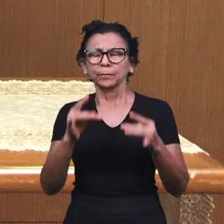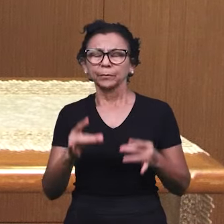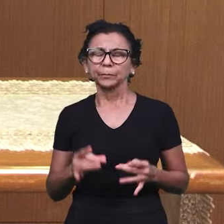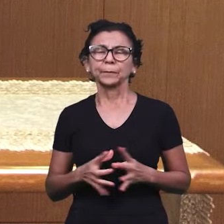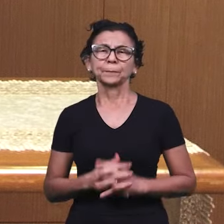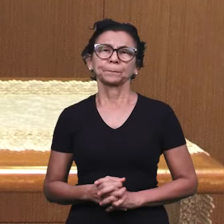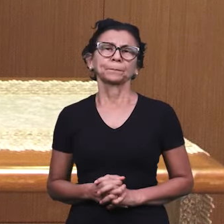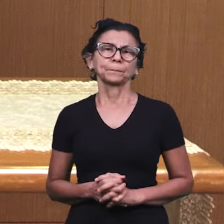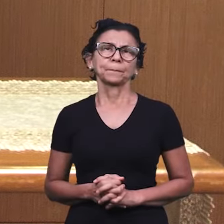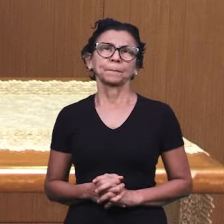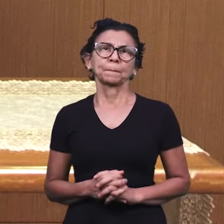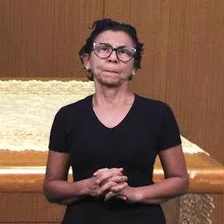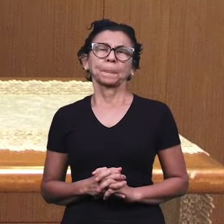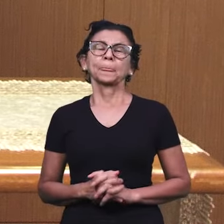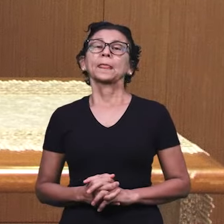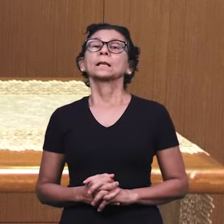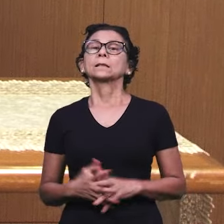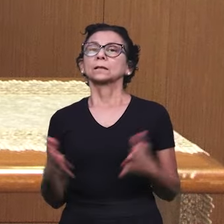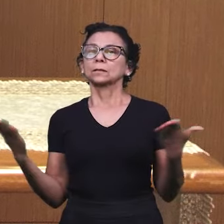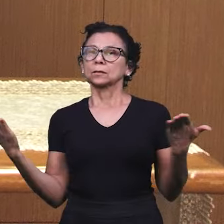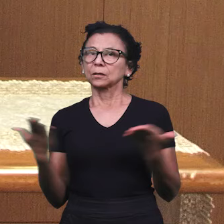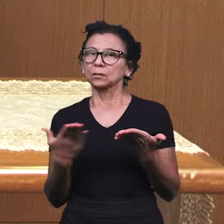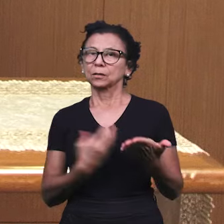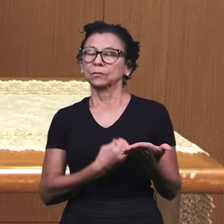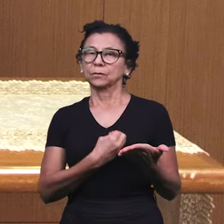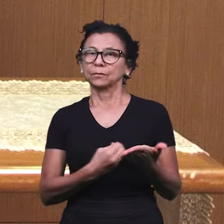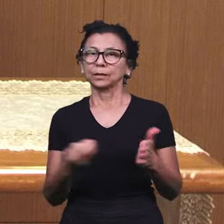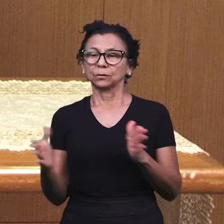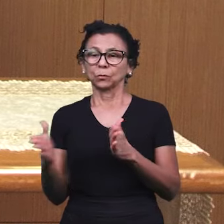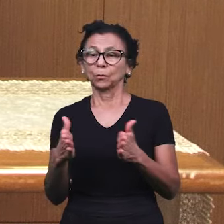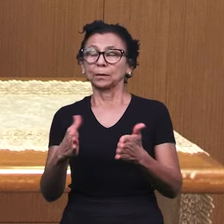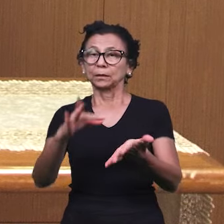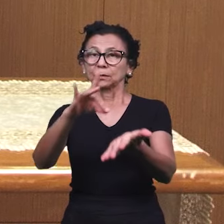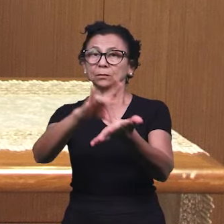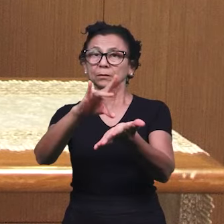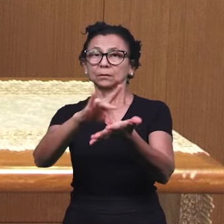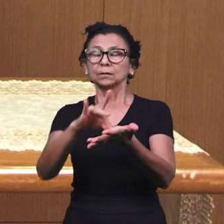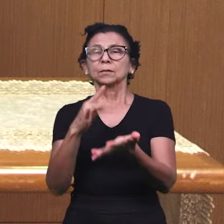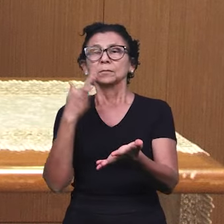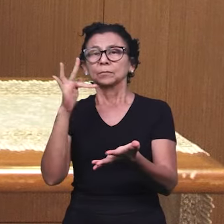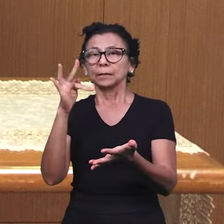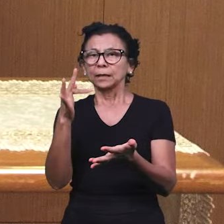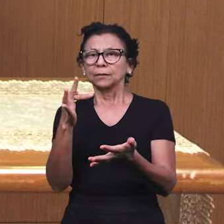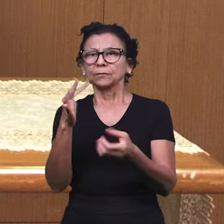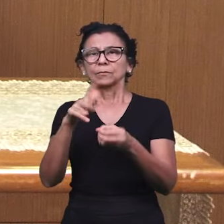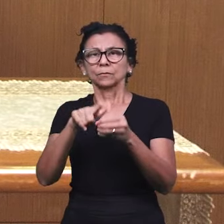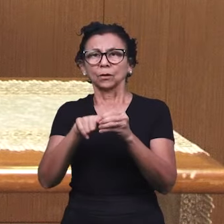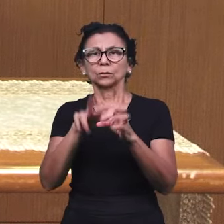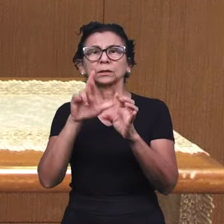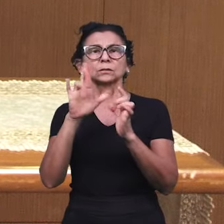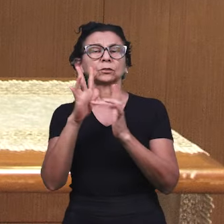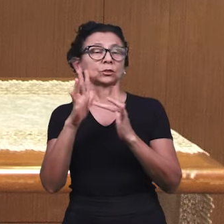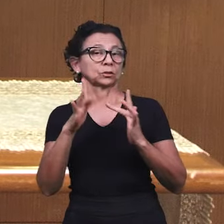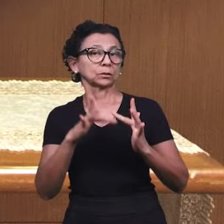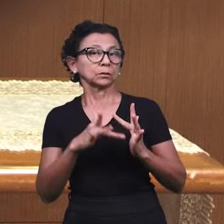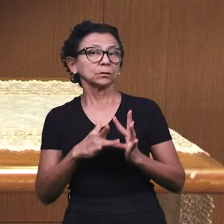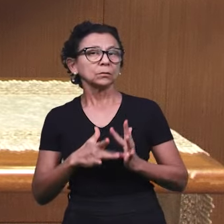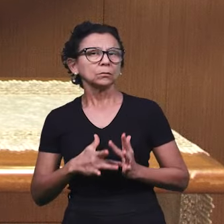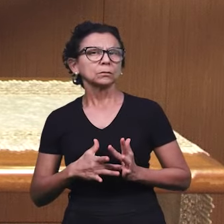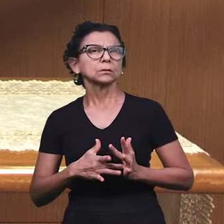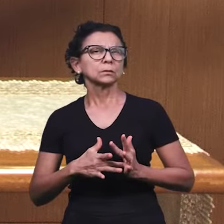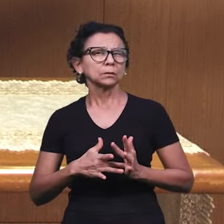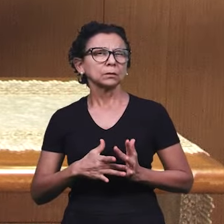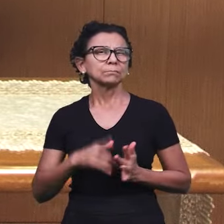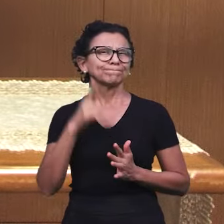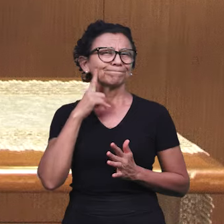a profecia está aí. Estamos vivendo o tempo do breve. É o tempo do breve. As profecias